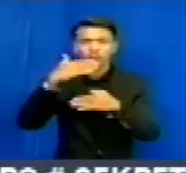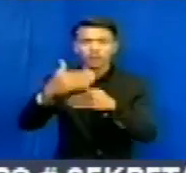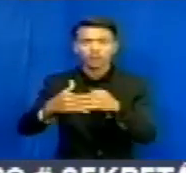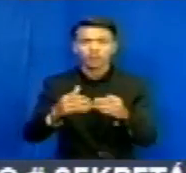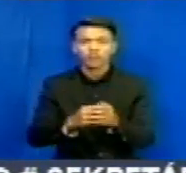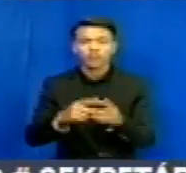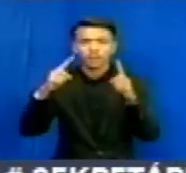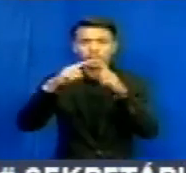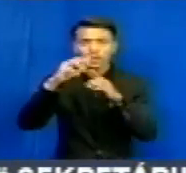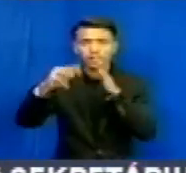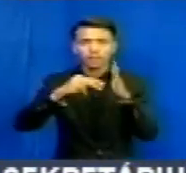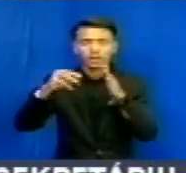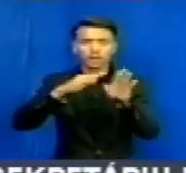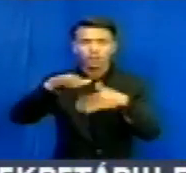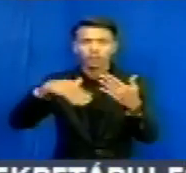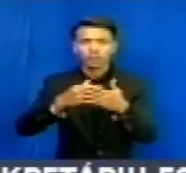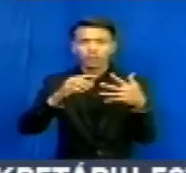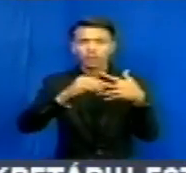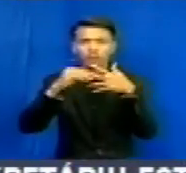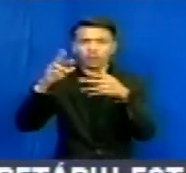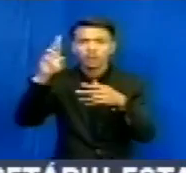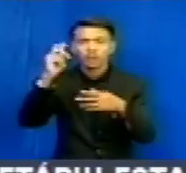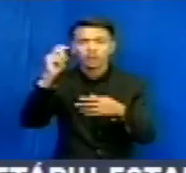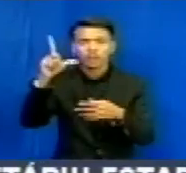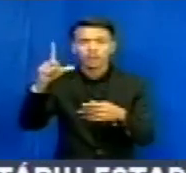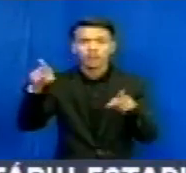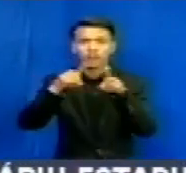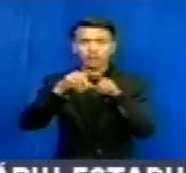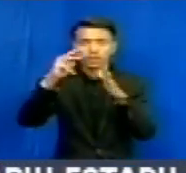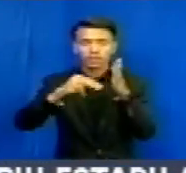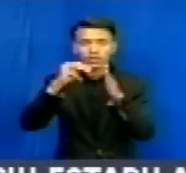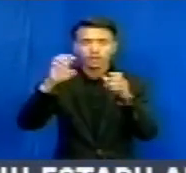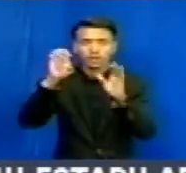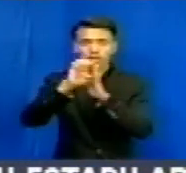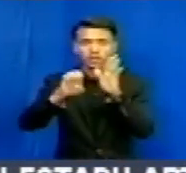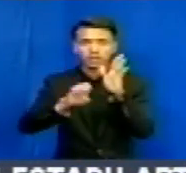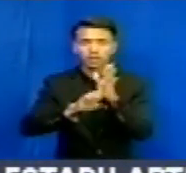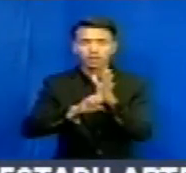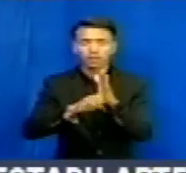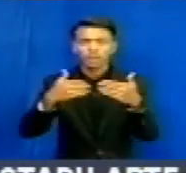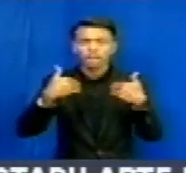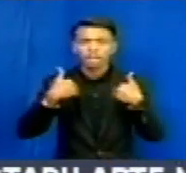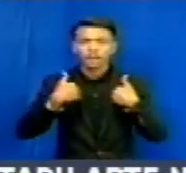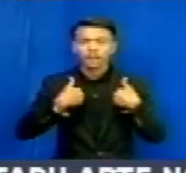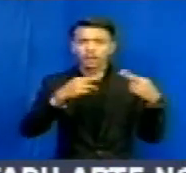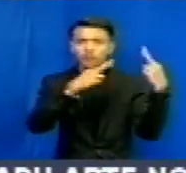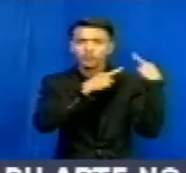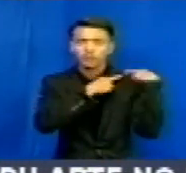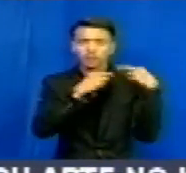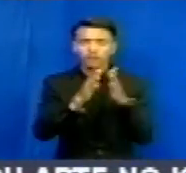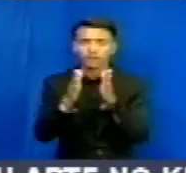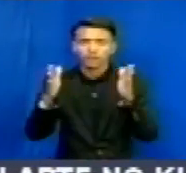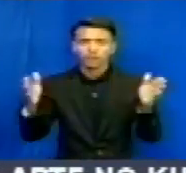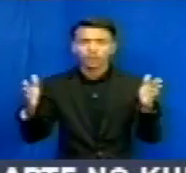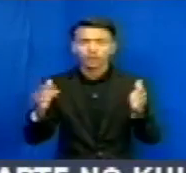Ba meri hututu, hauna in liuliu ba RTTL, hauna iha nese meri estaru nian, iha responsabilidade botep